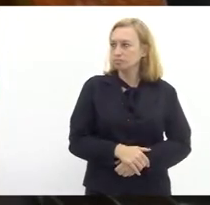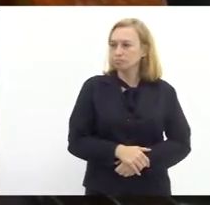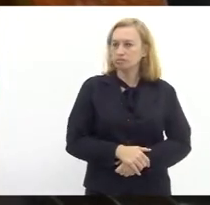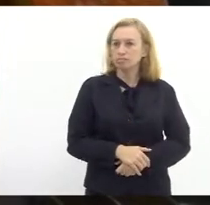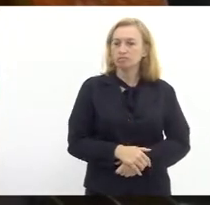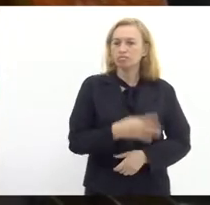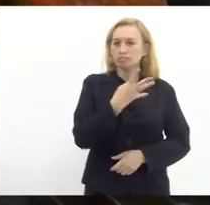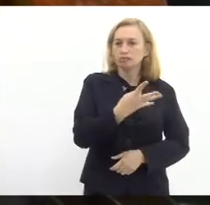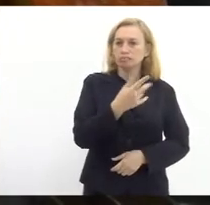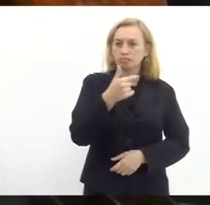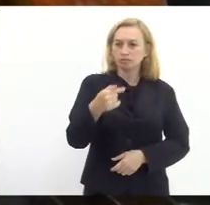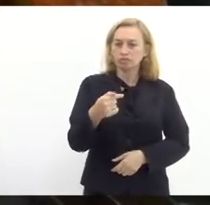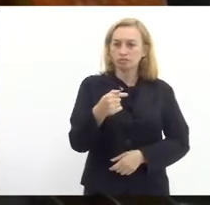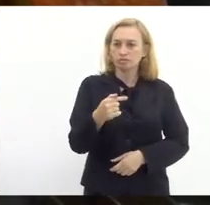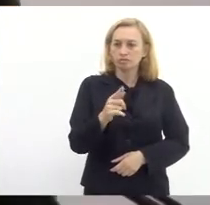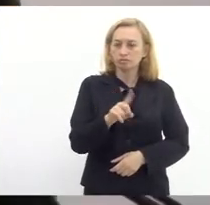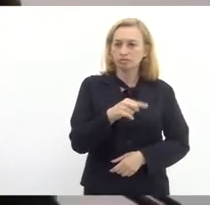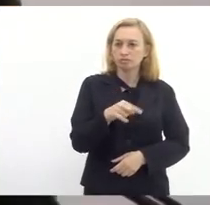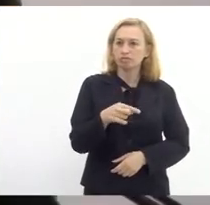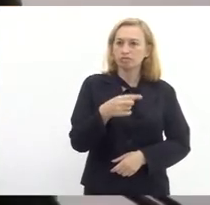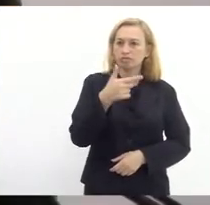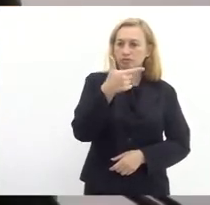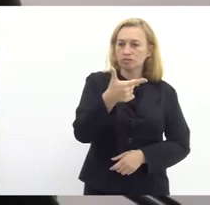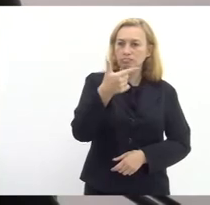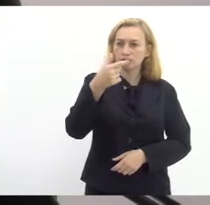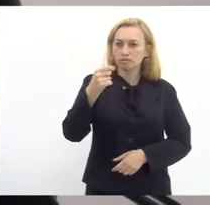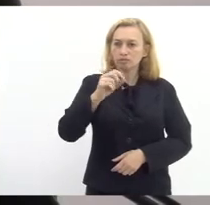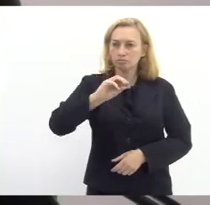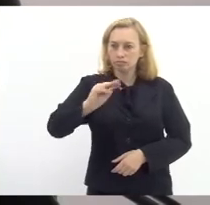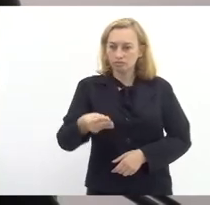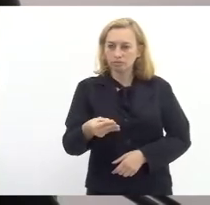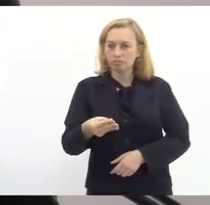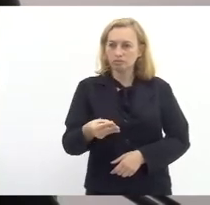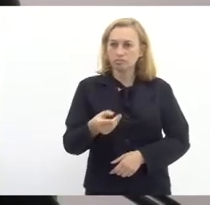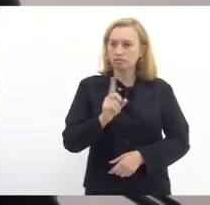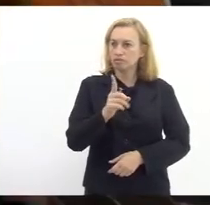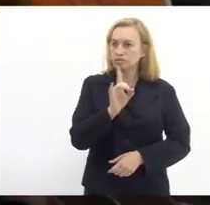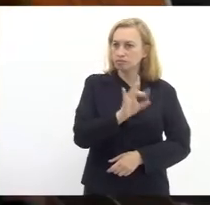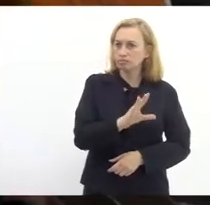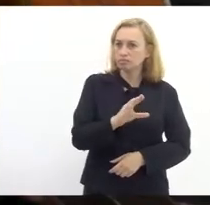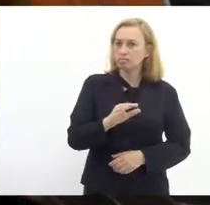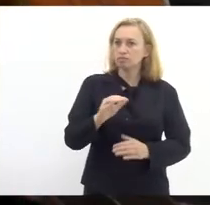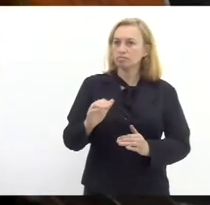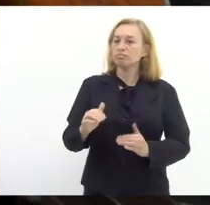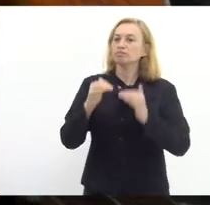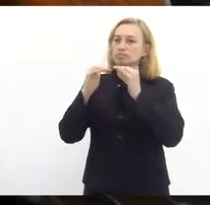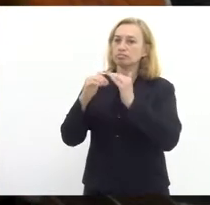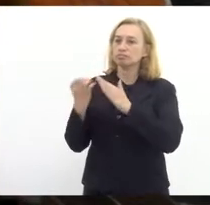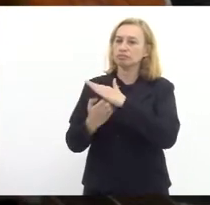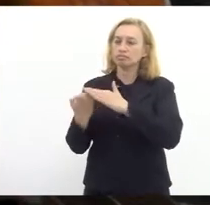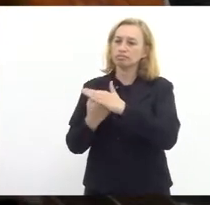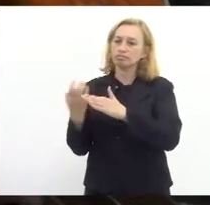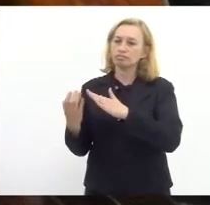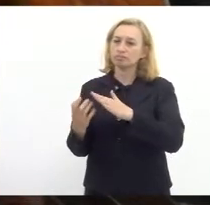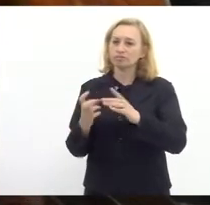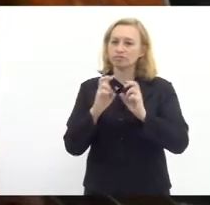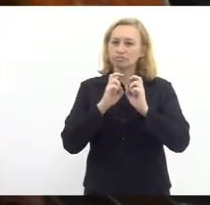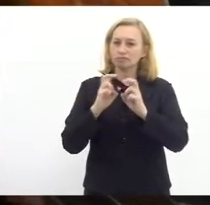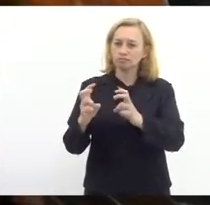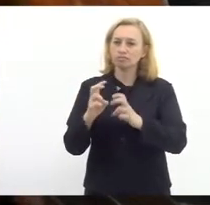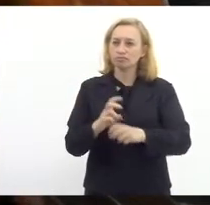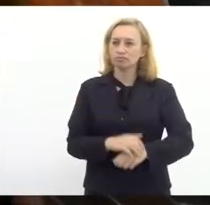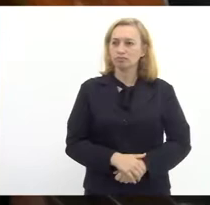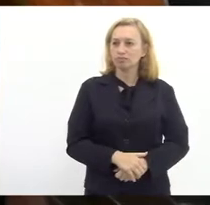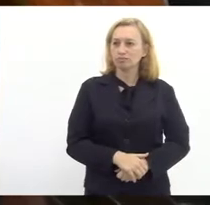Resolução 47. O valor atual inscrito é de 20 milhões e pouco? De 20 milhões. Não só da Supervia, o valor inscrito da